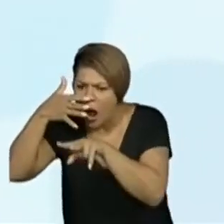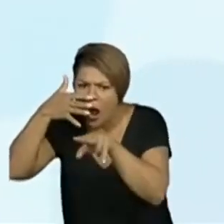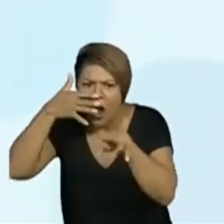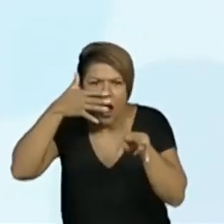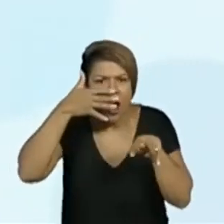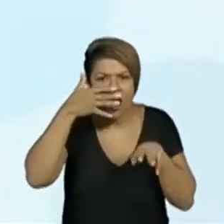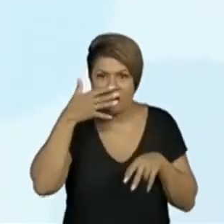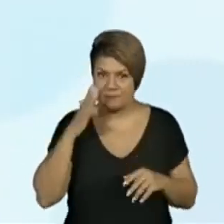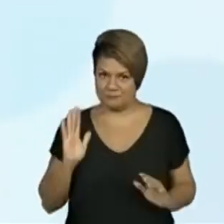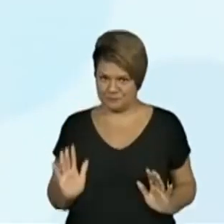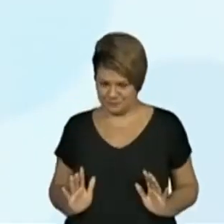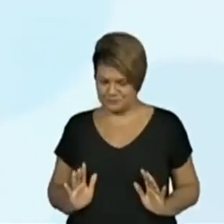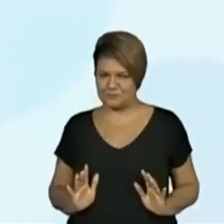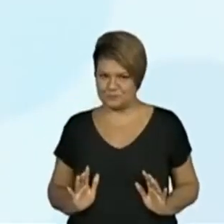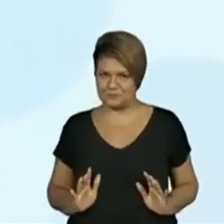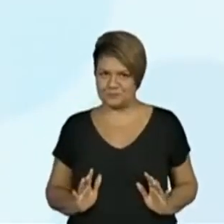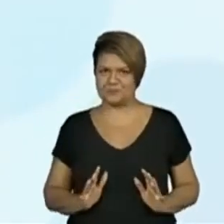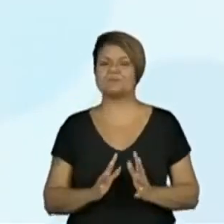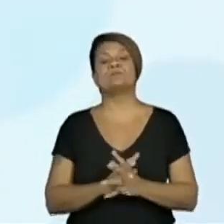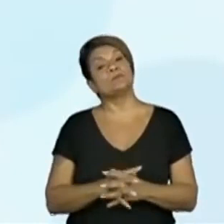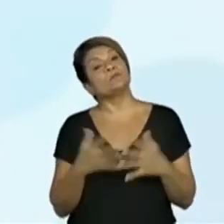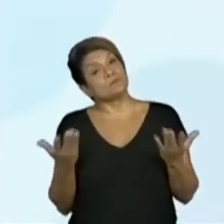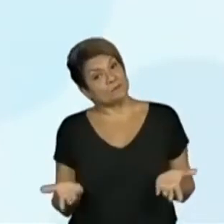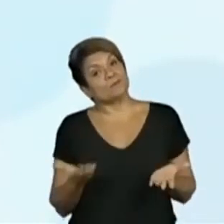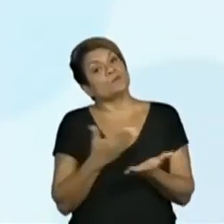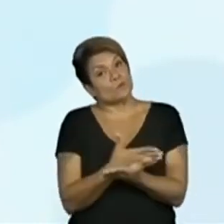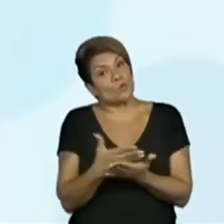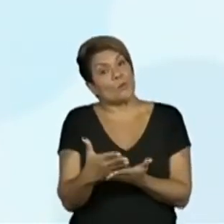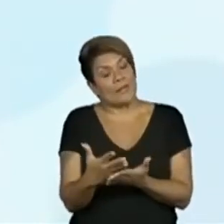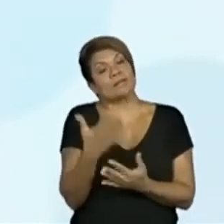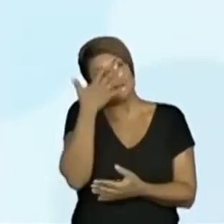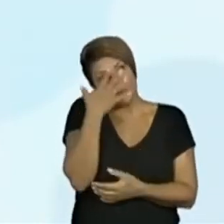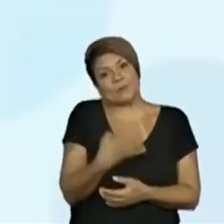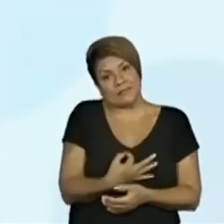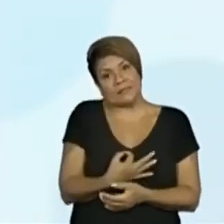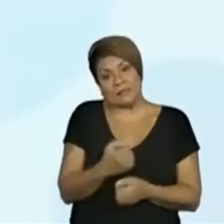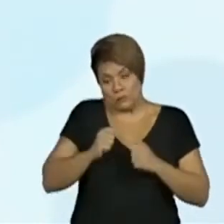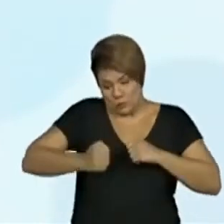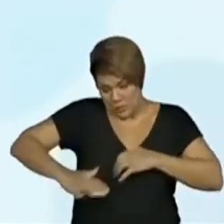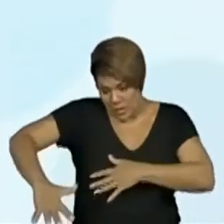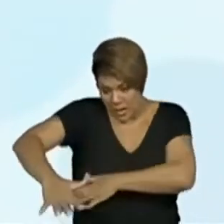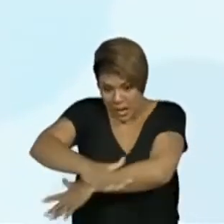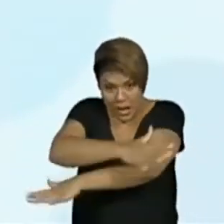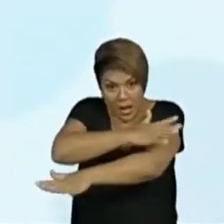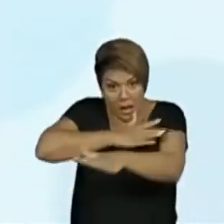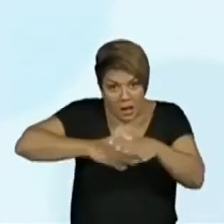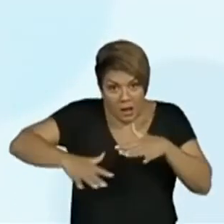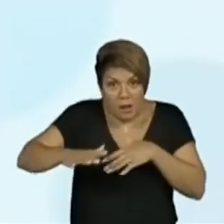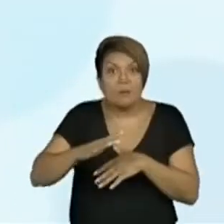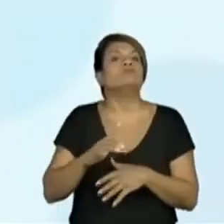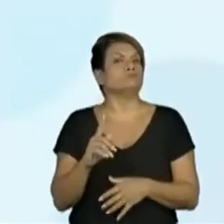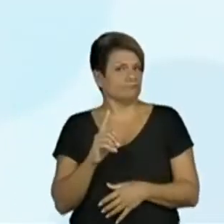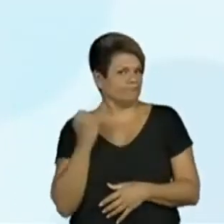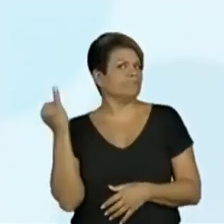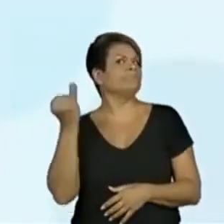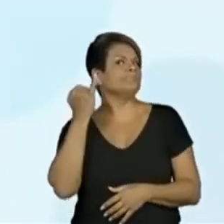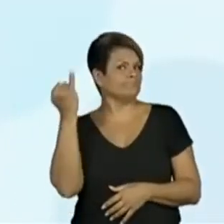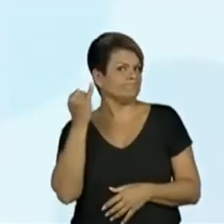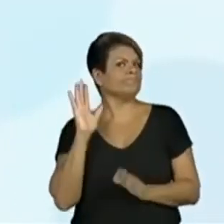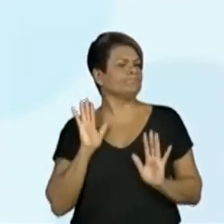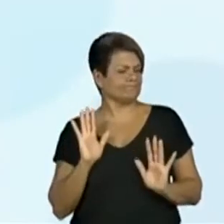reino. Então aí a gente já começa a entender que o lago tem alguma coisa de importante para ter dado nome ao